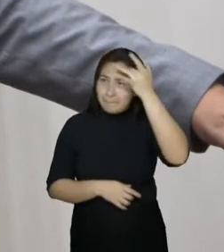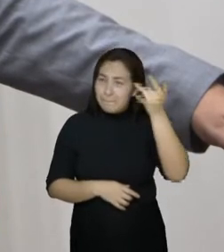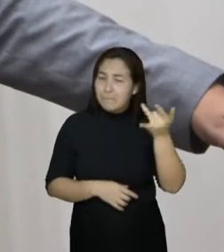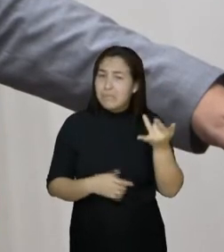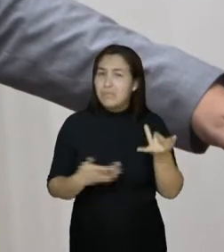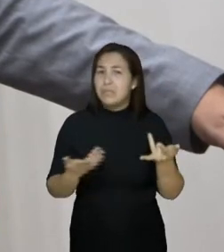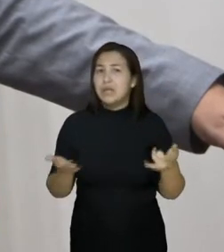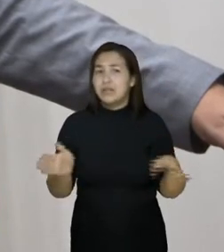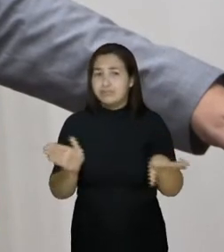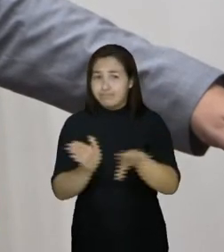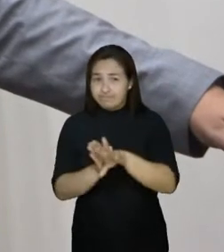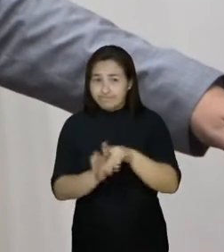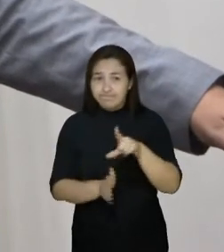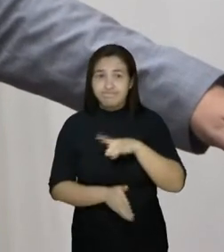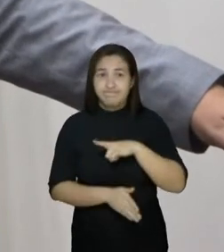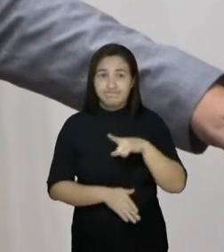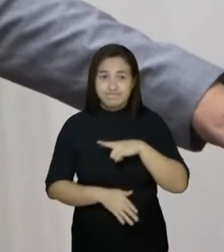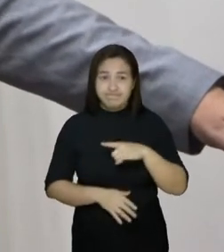chega e o dia de amanhã chegou.